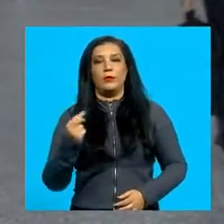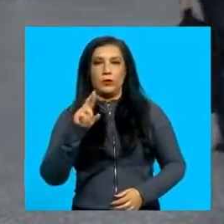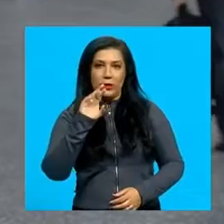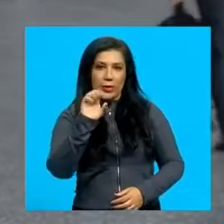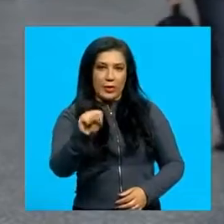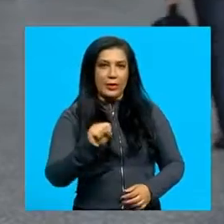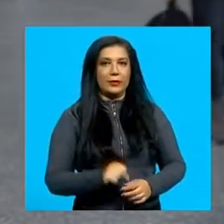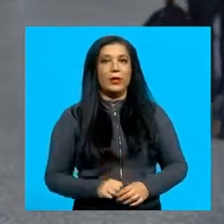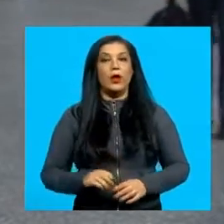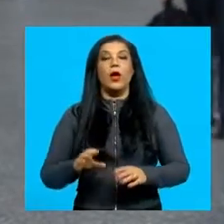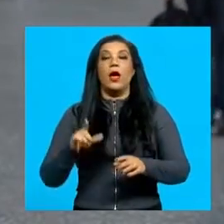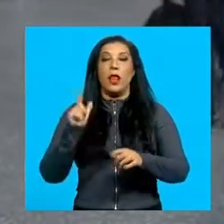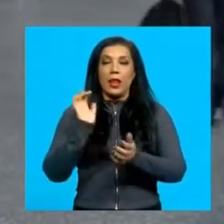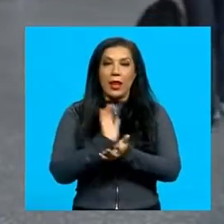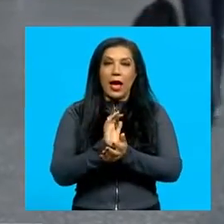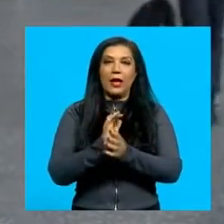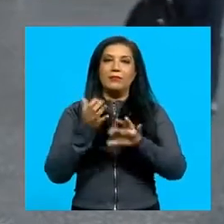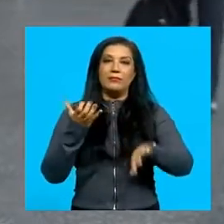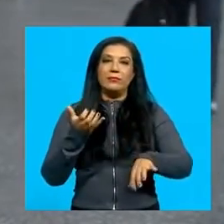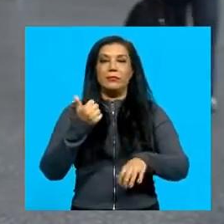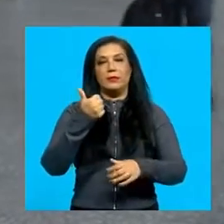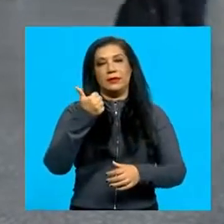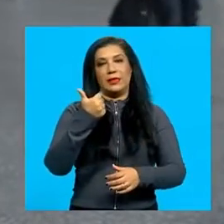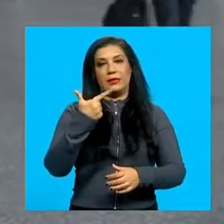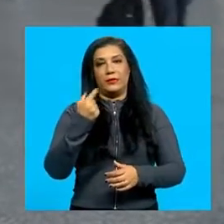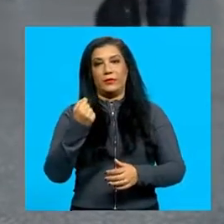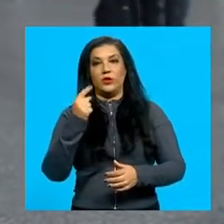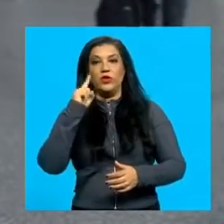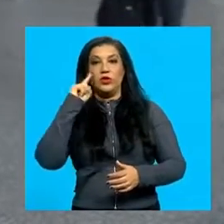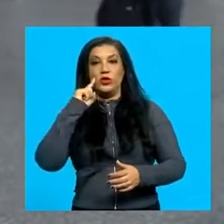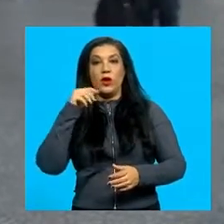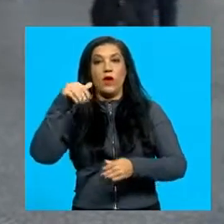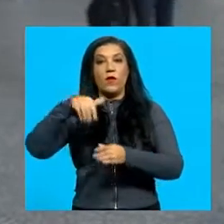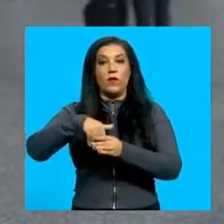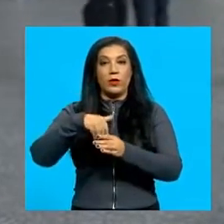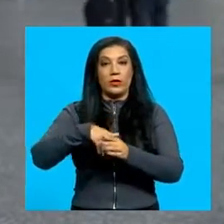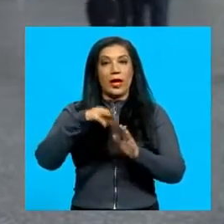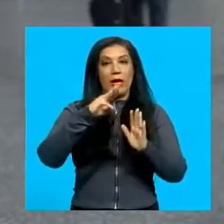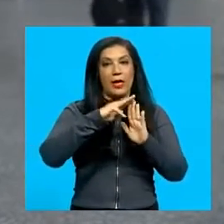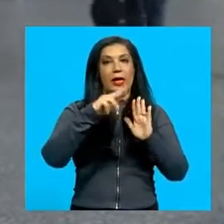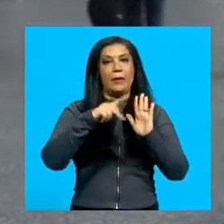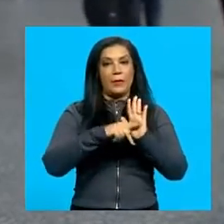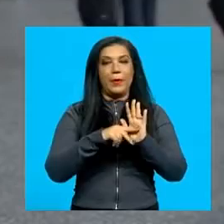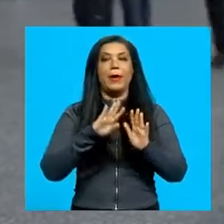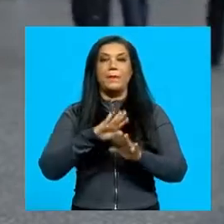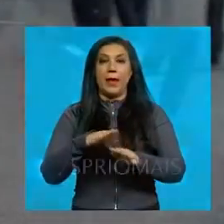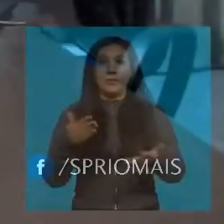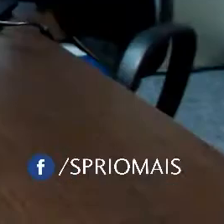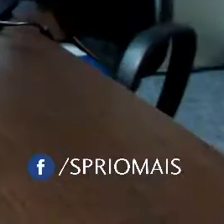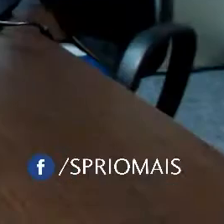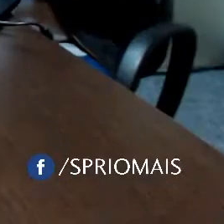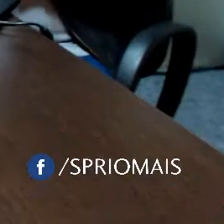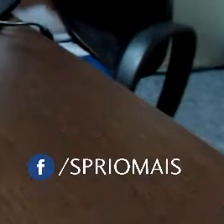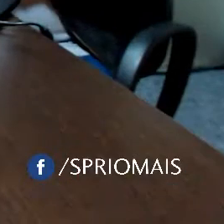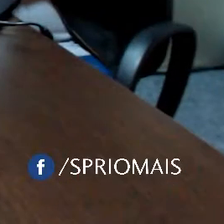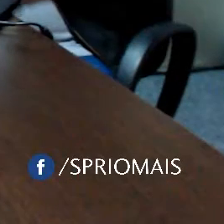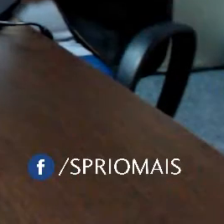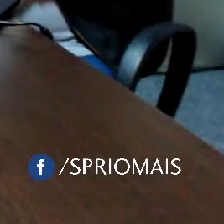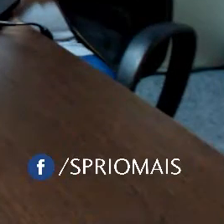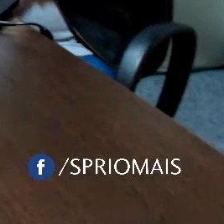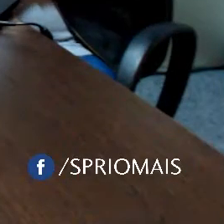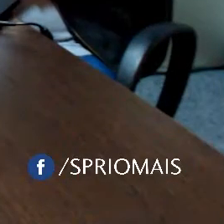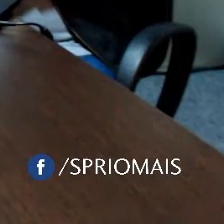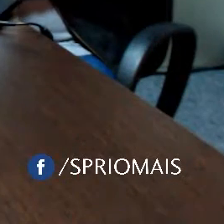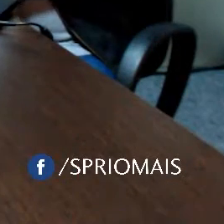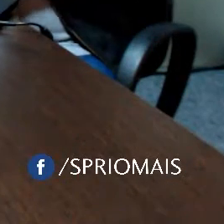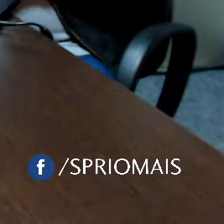reais. O Congresso vai ter 120 dias para votar essa medida, mas ela tem validade imediata. Olha, o Comitê de